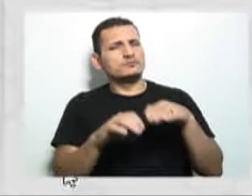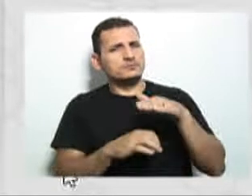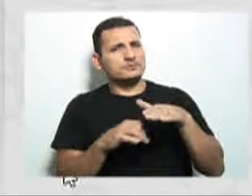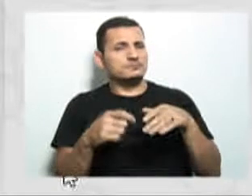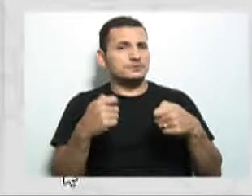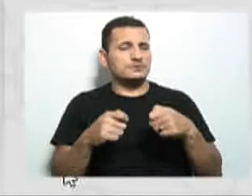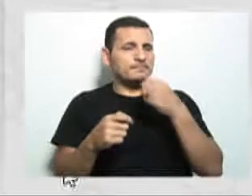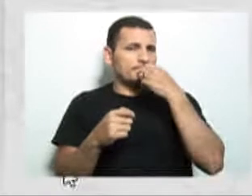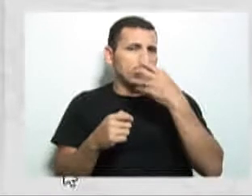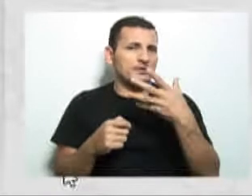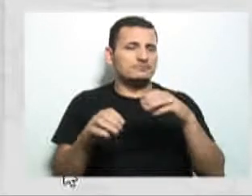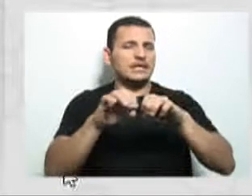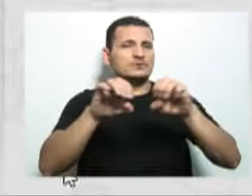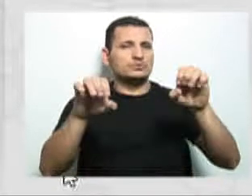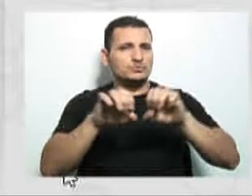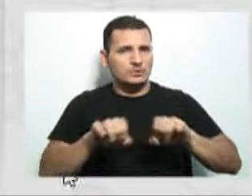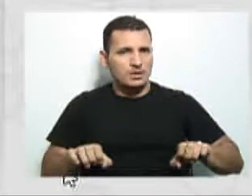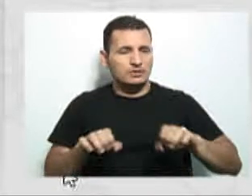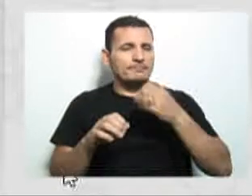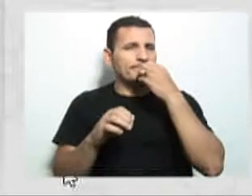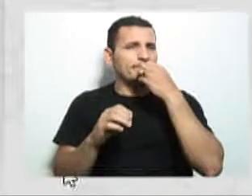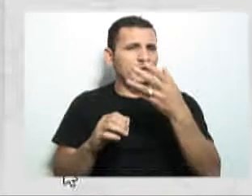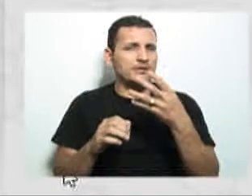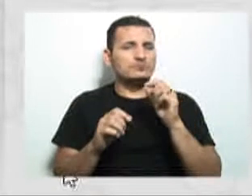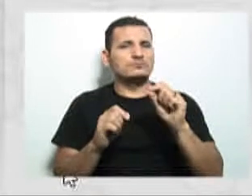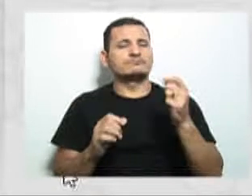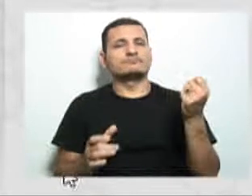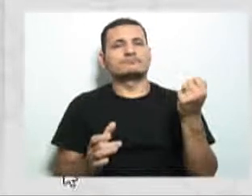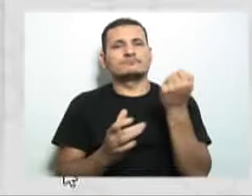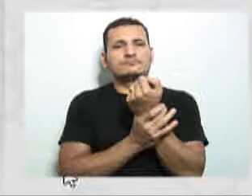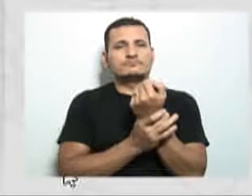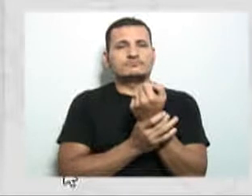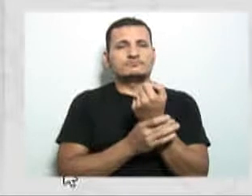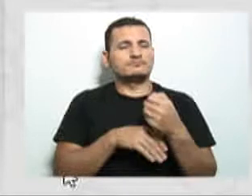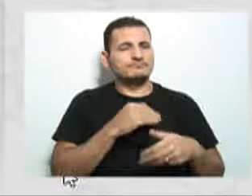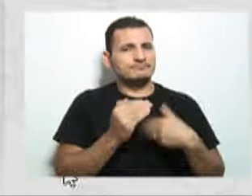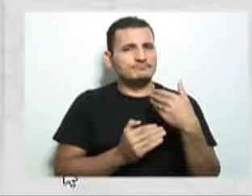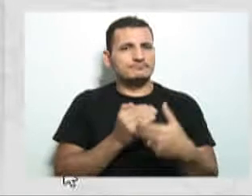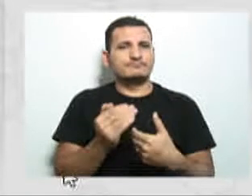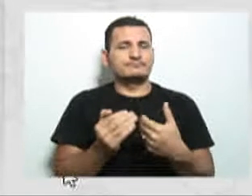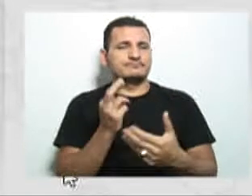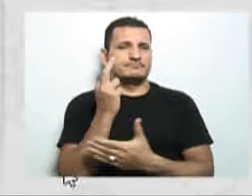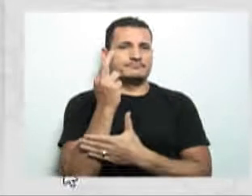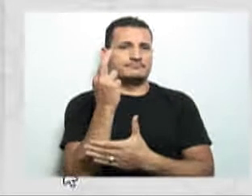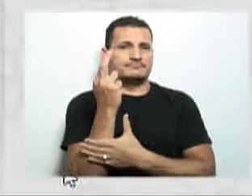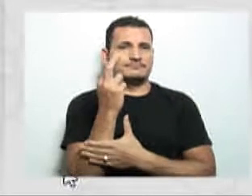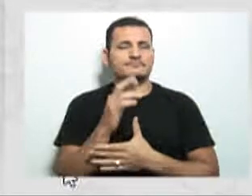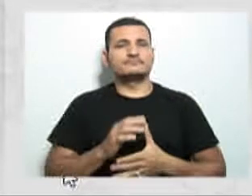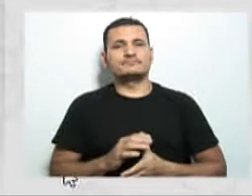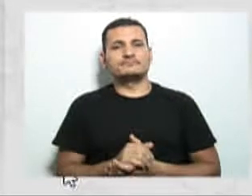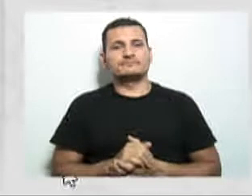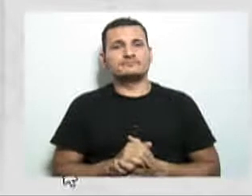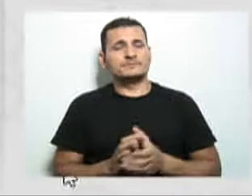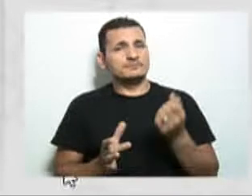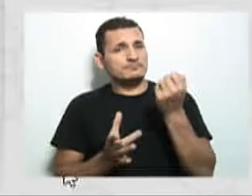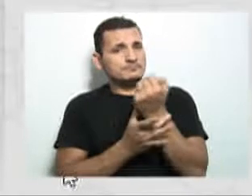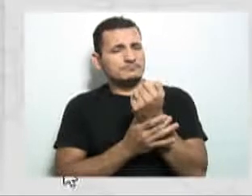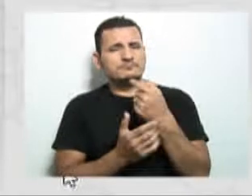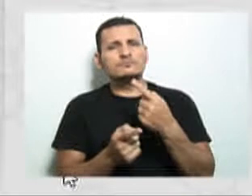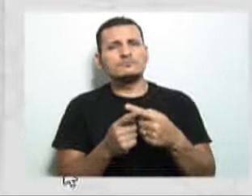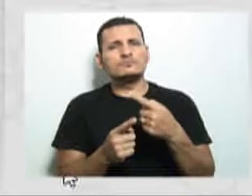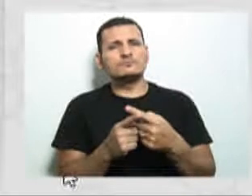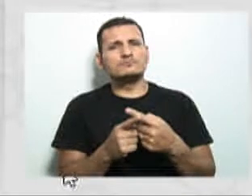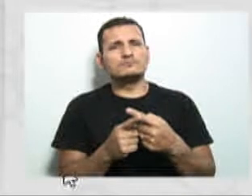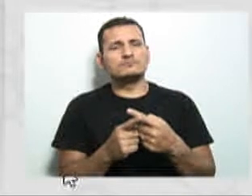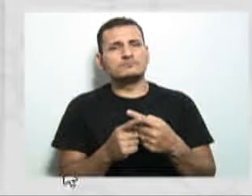bem estruturada, permitindo assim segurança aos processos de tomada de decisão. Segurança, por quê?